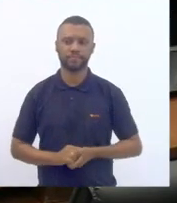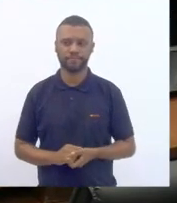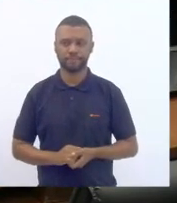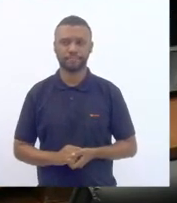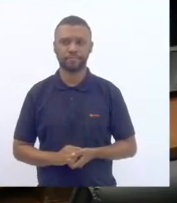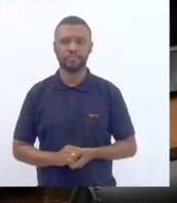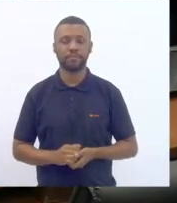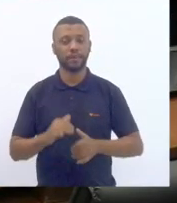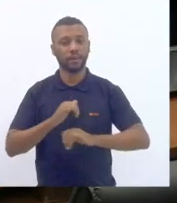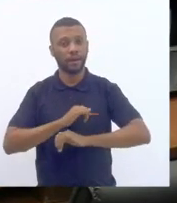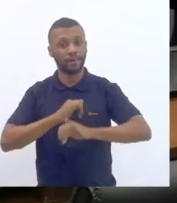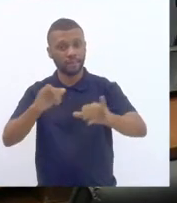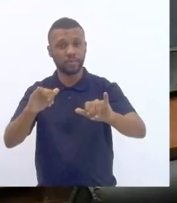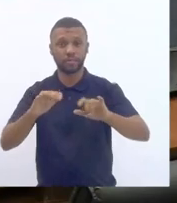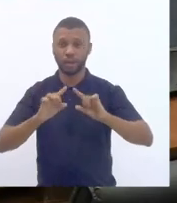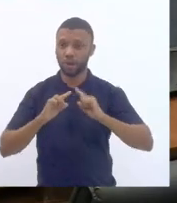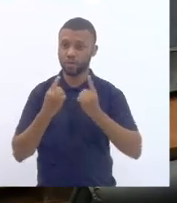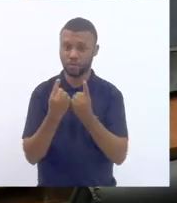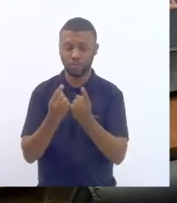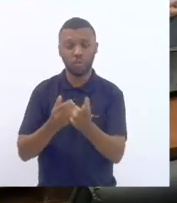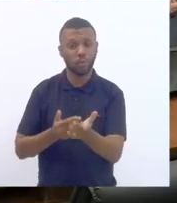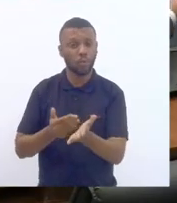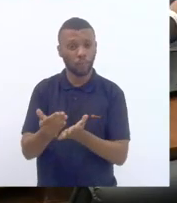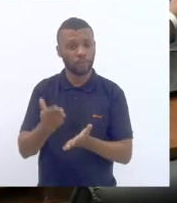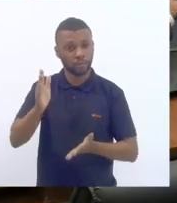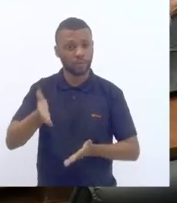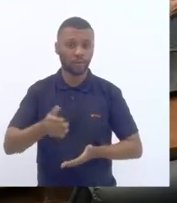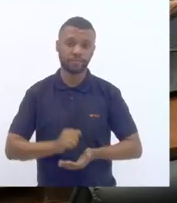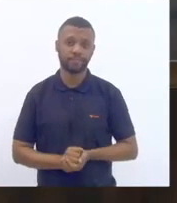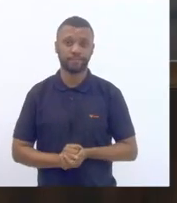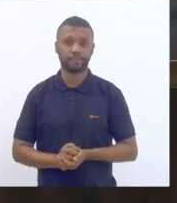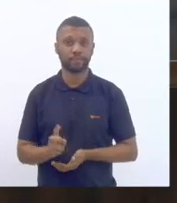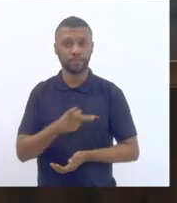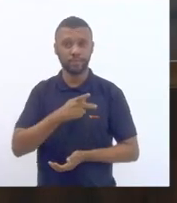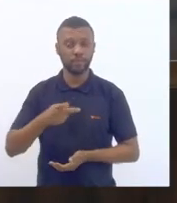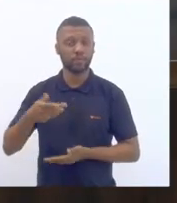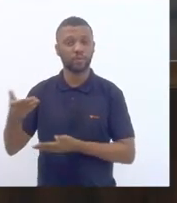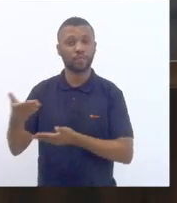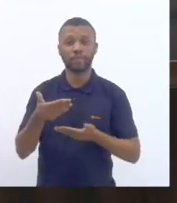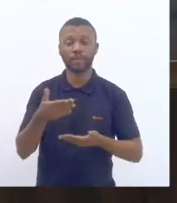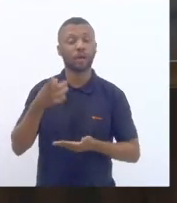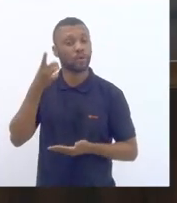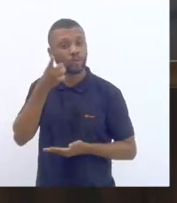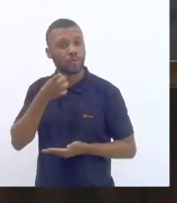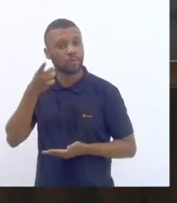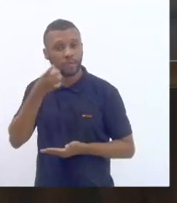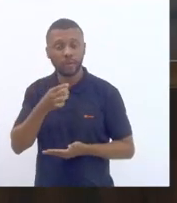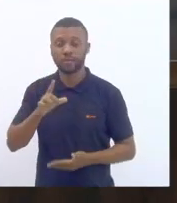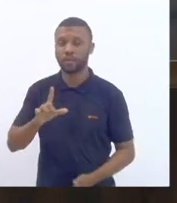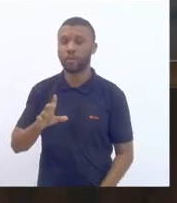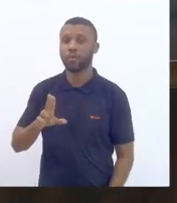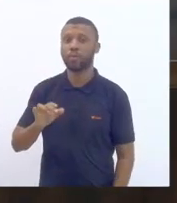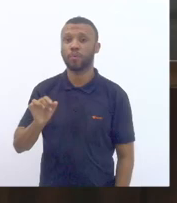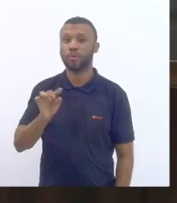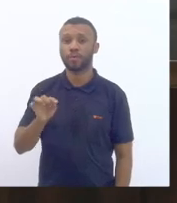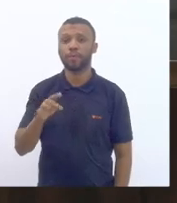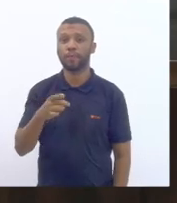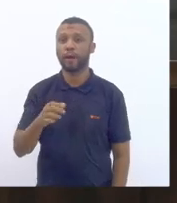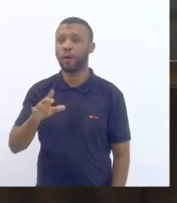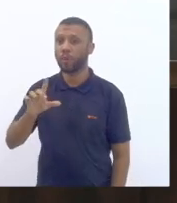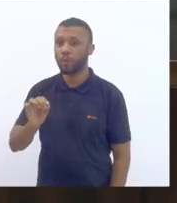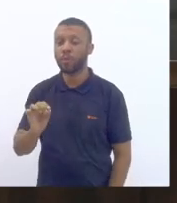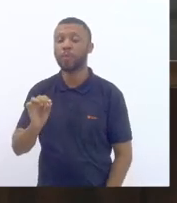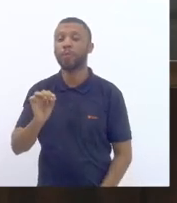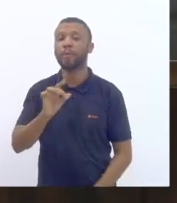está aberta a sessão e a presidência couve do Senhor Deputado Luiz Paulo para